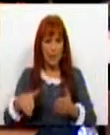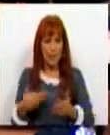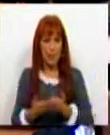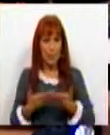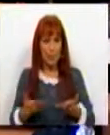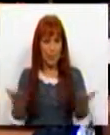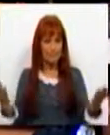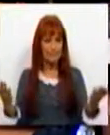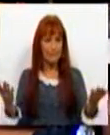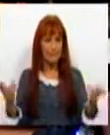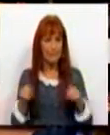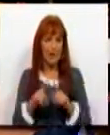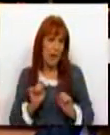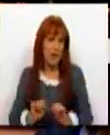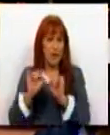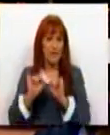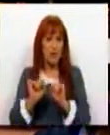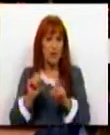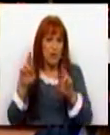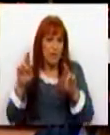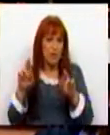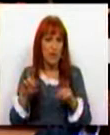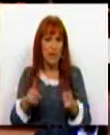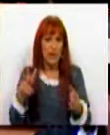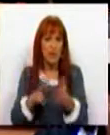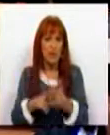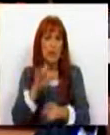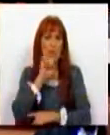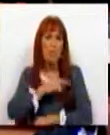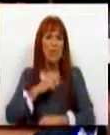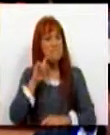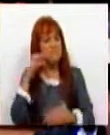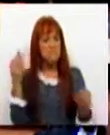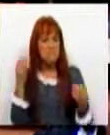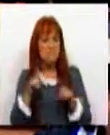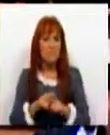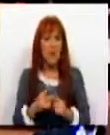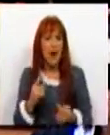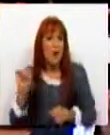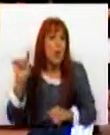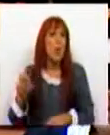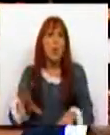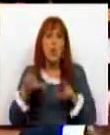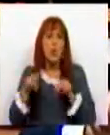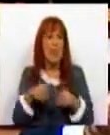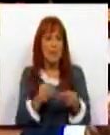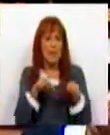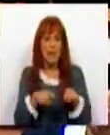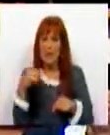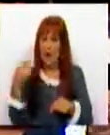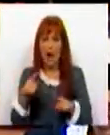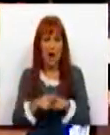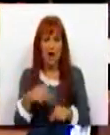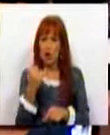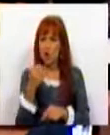proposta, com a sua expectável aprovação, poderemos assegurar que, em caso algum nesta matéria, haverá